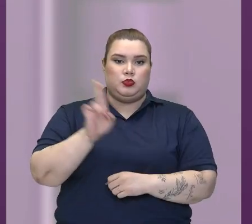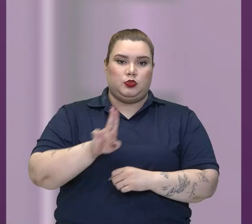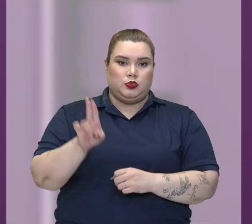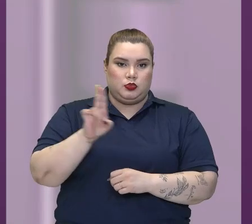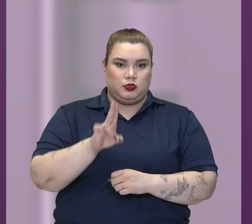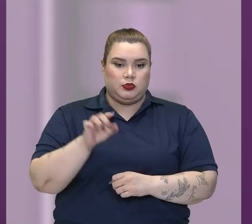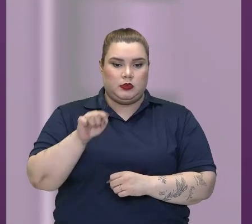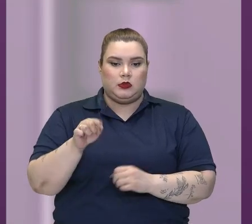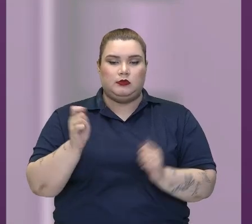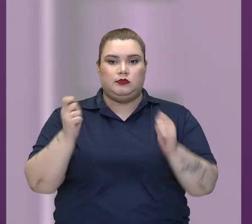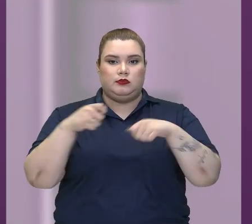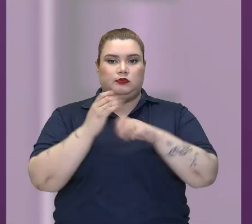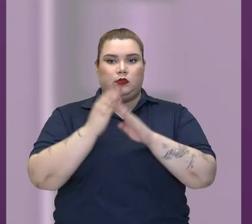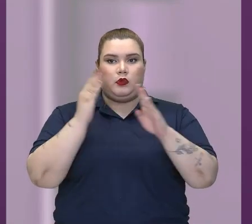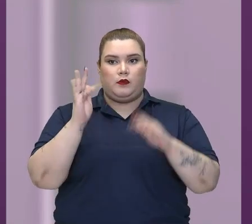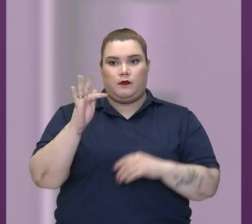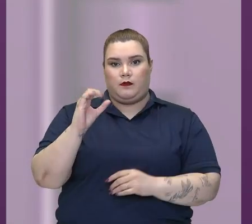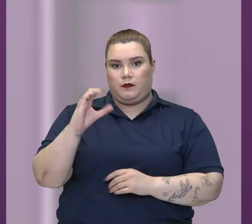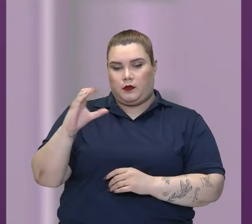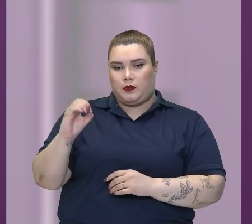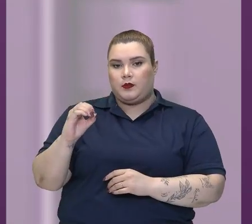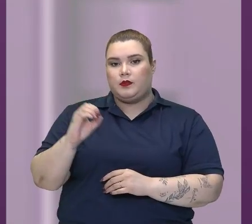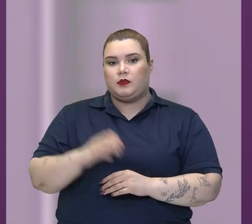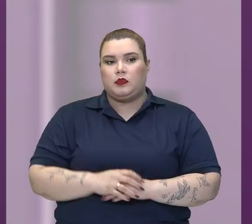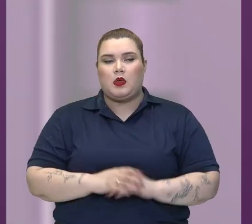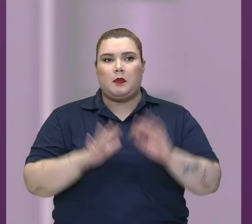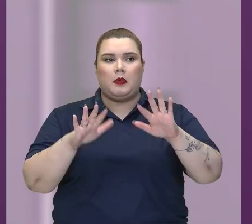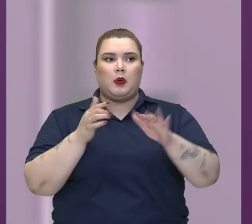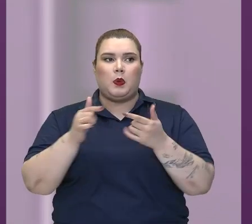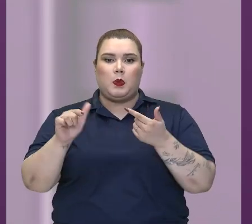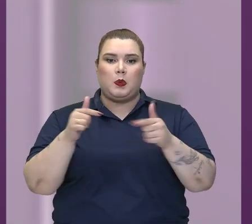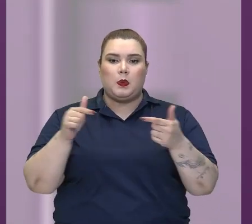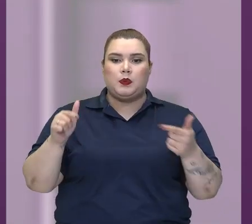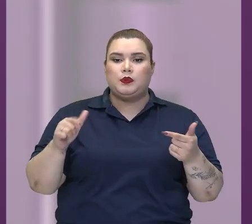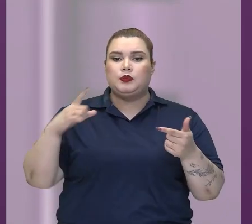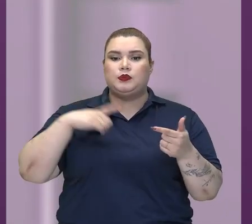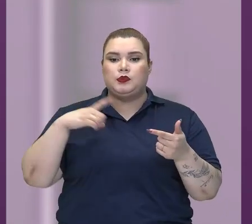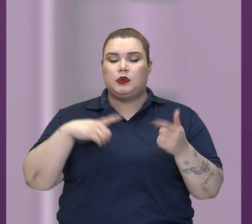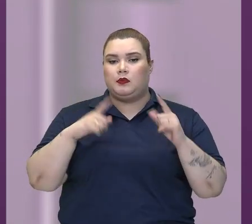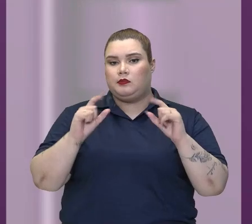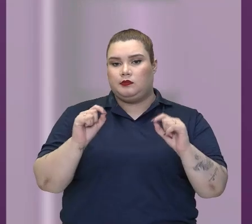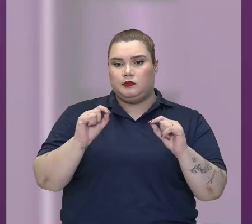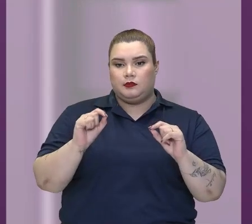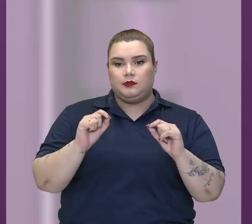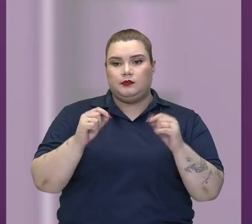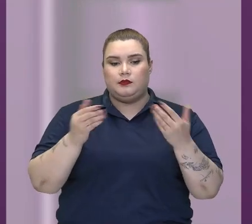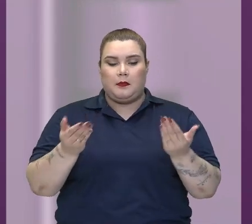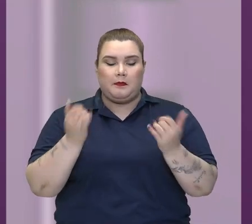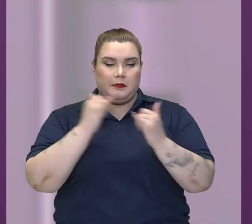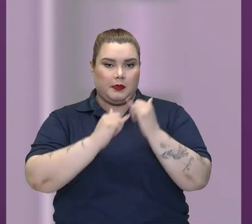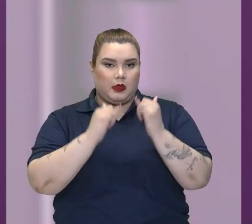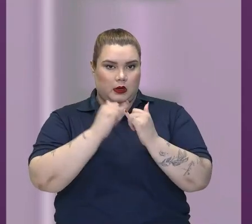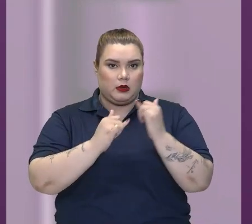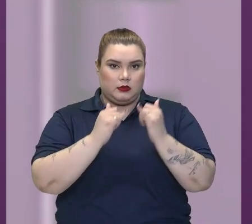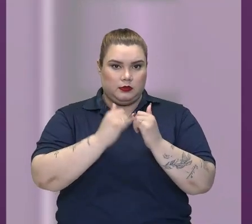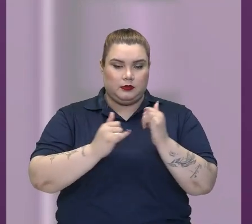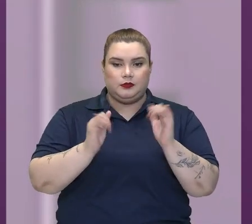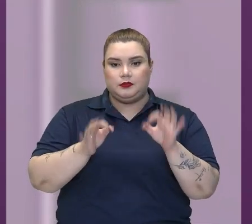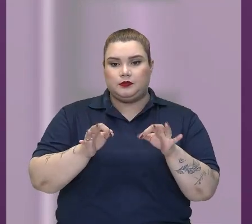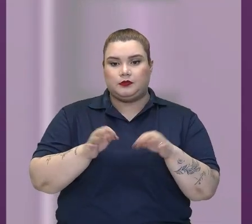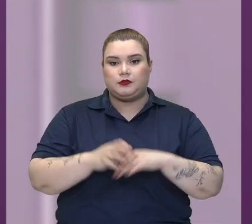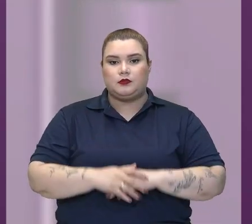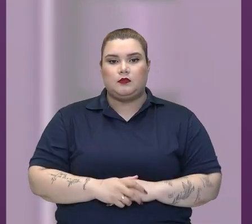obter esses focos. Para todos os outros casos, a gente vai seguir de uma maneira bem parecida, tá bom?